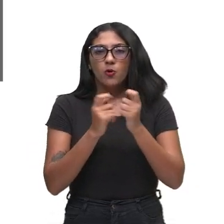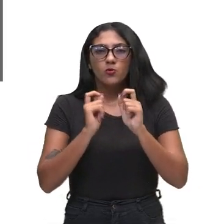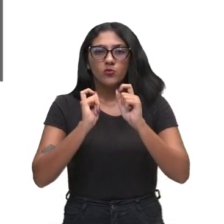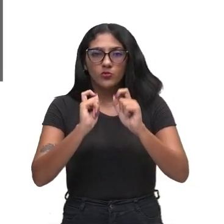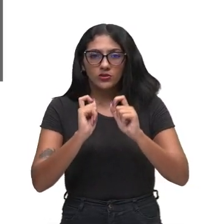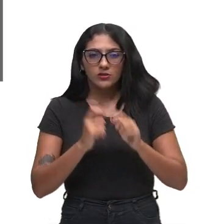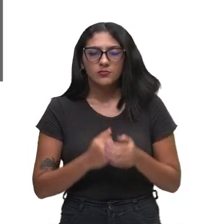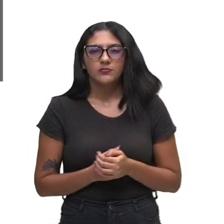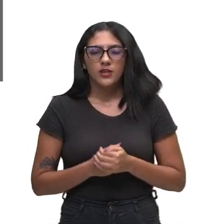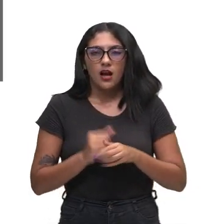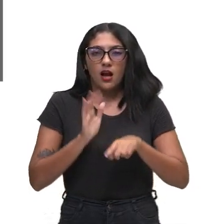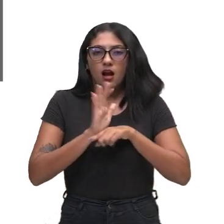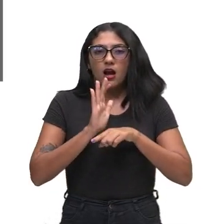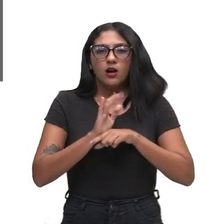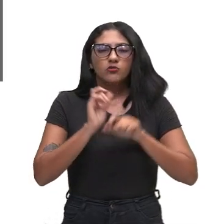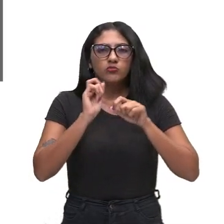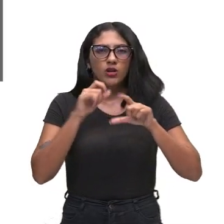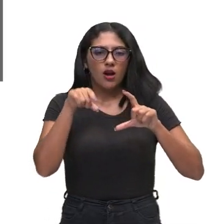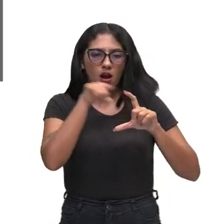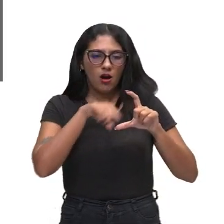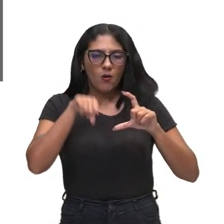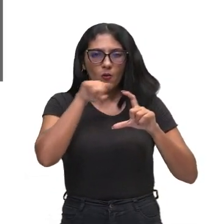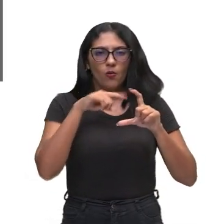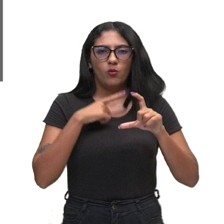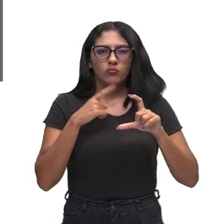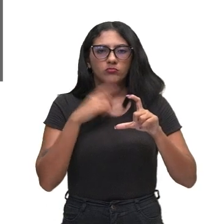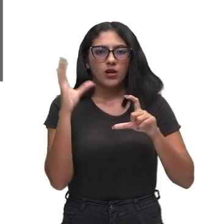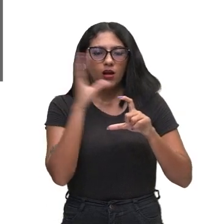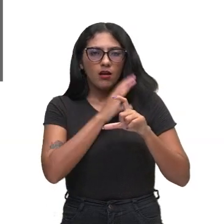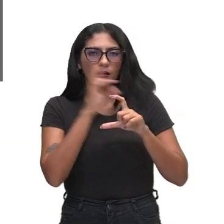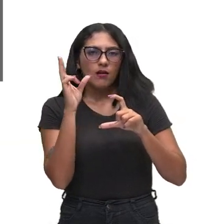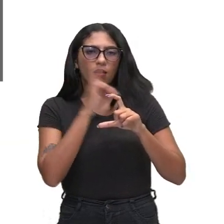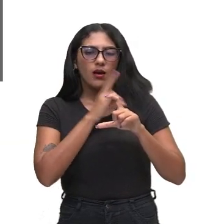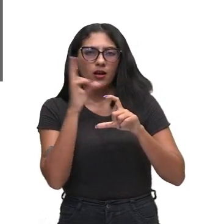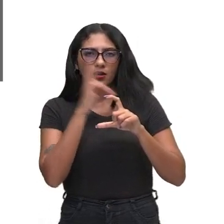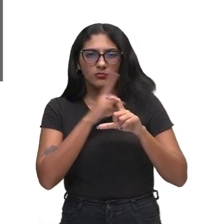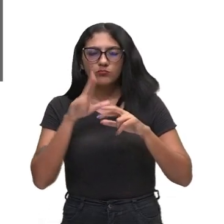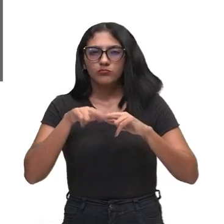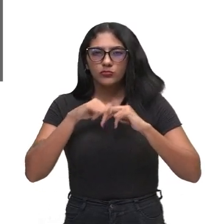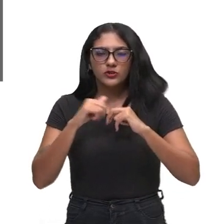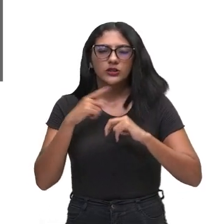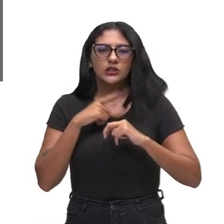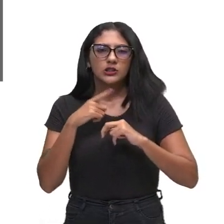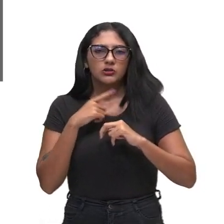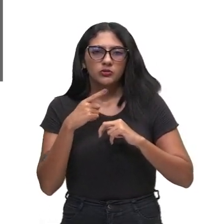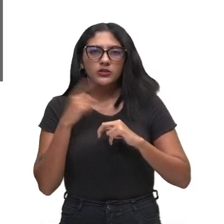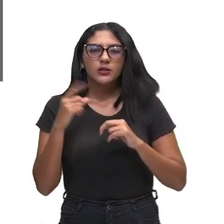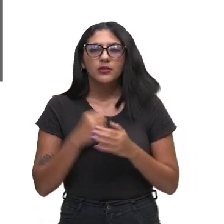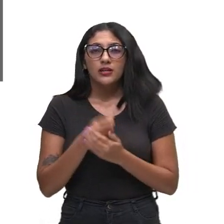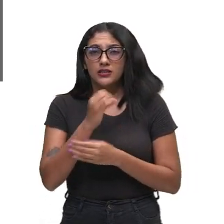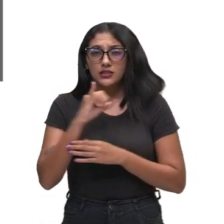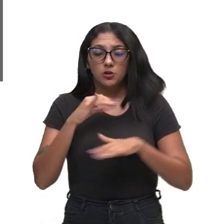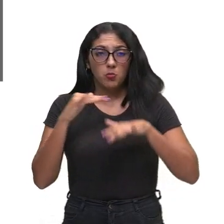E aí, imaginem essa roda ajudando a locomotiva, aquele